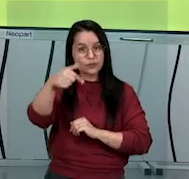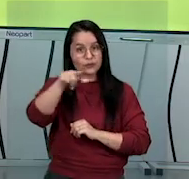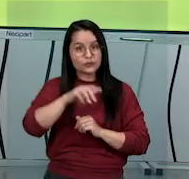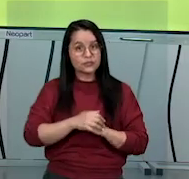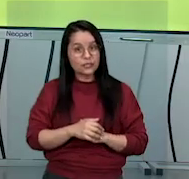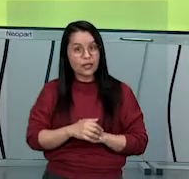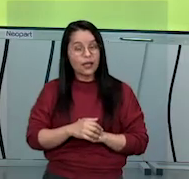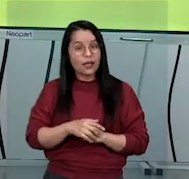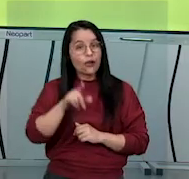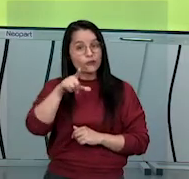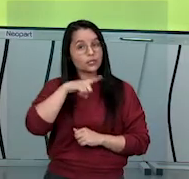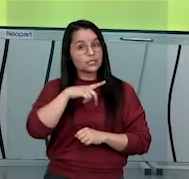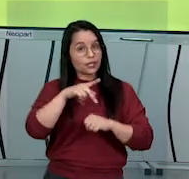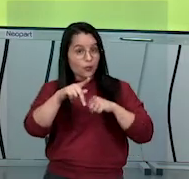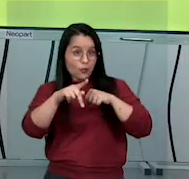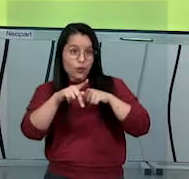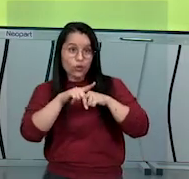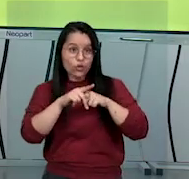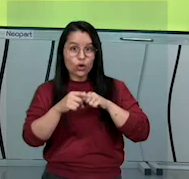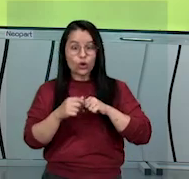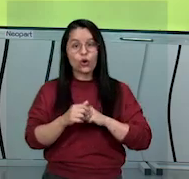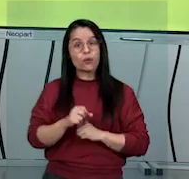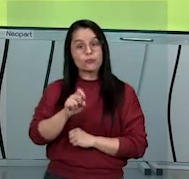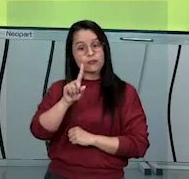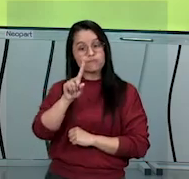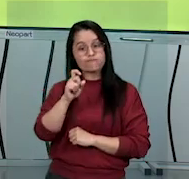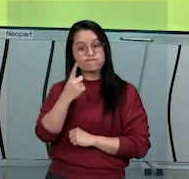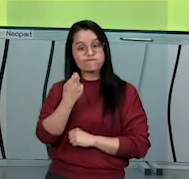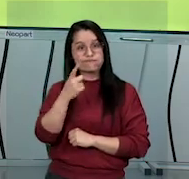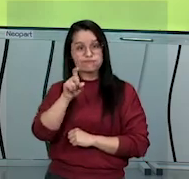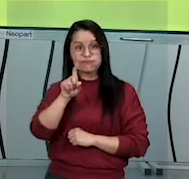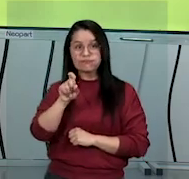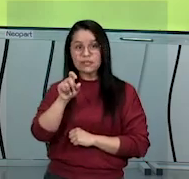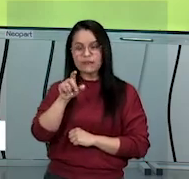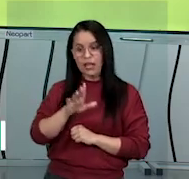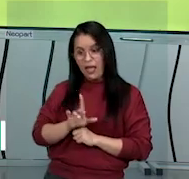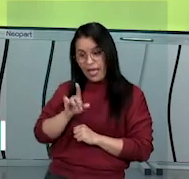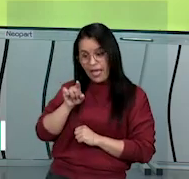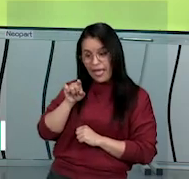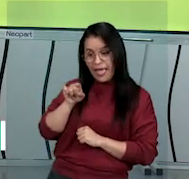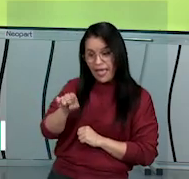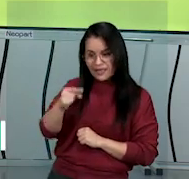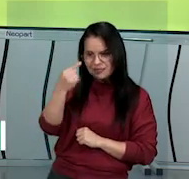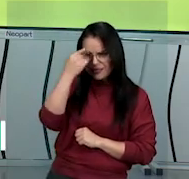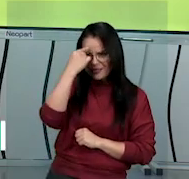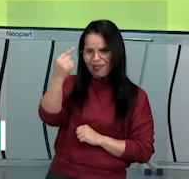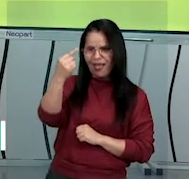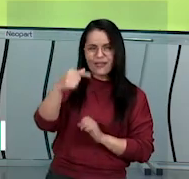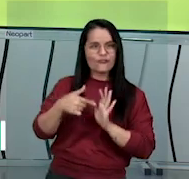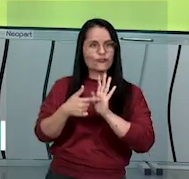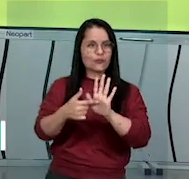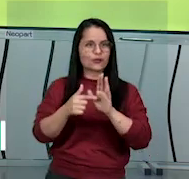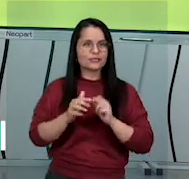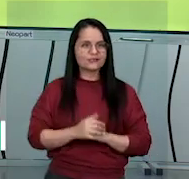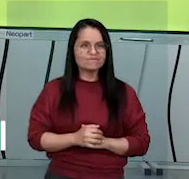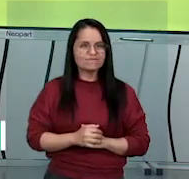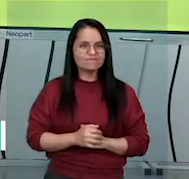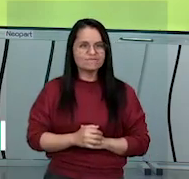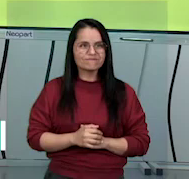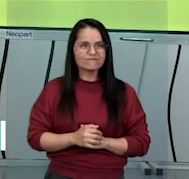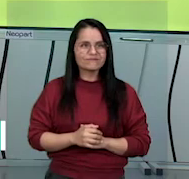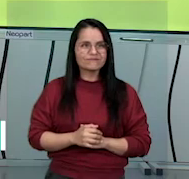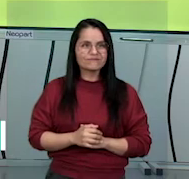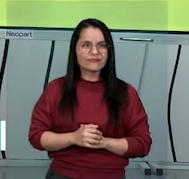que você tem um pronome demonstrativo. Essa o quê? Essa ideia que eu vou te mostrar. essa que está aqui